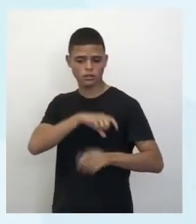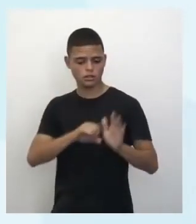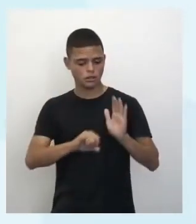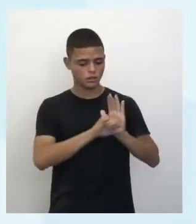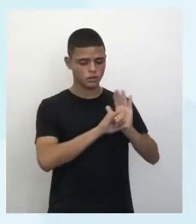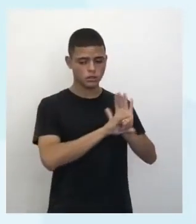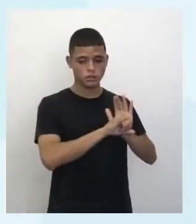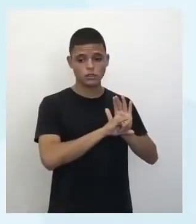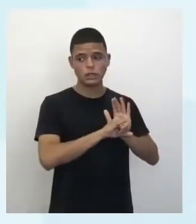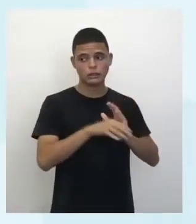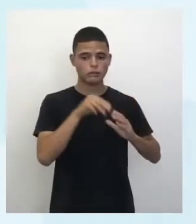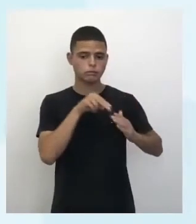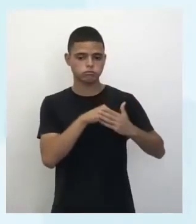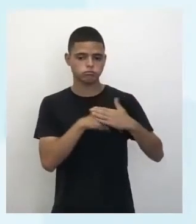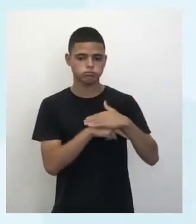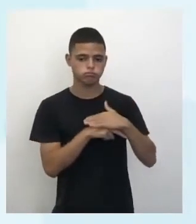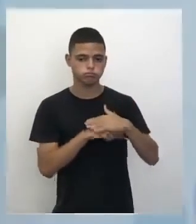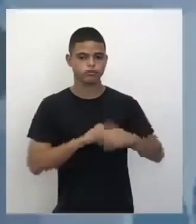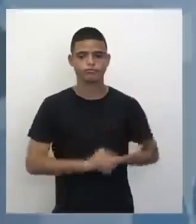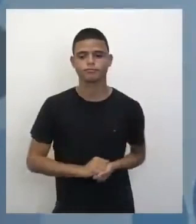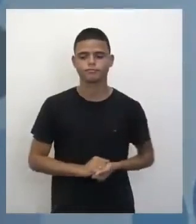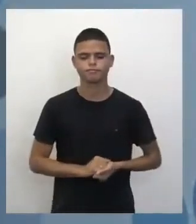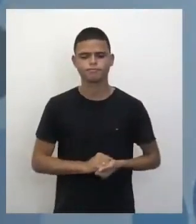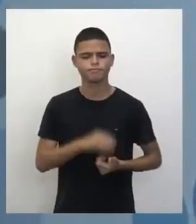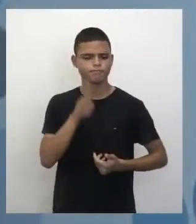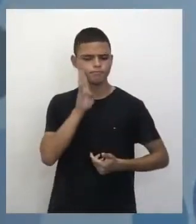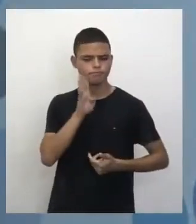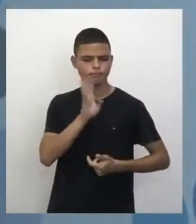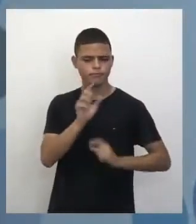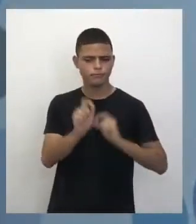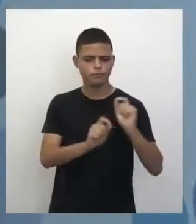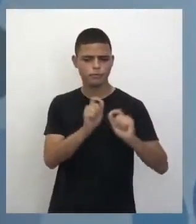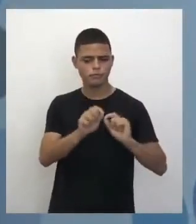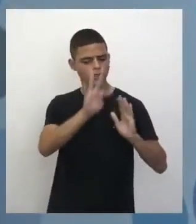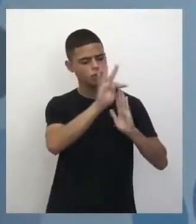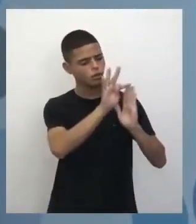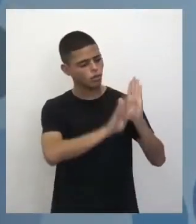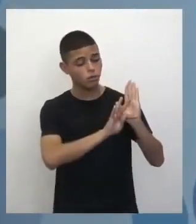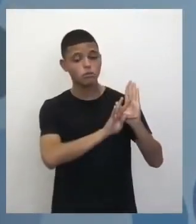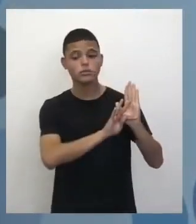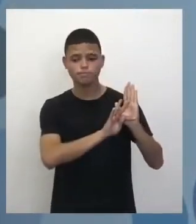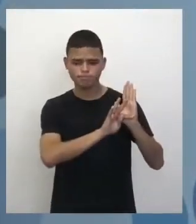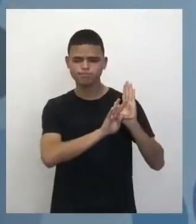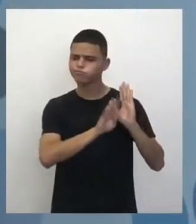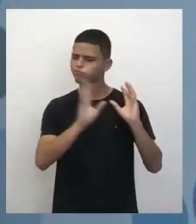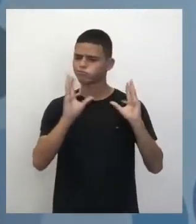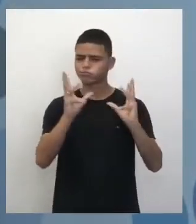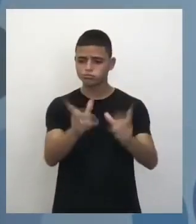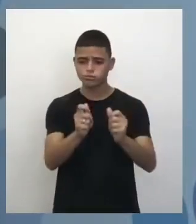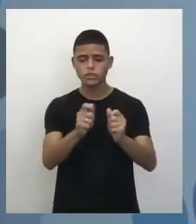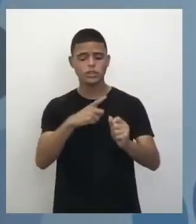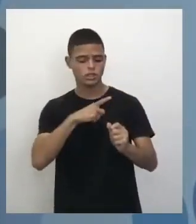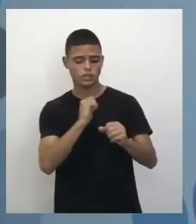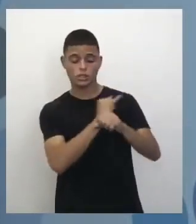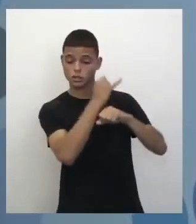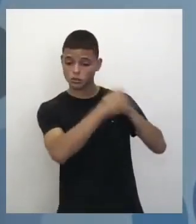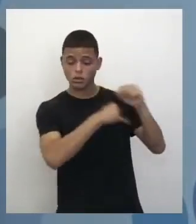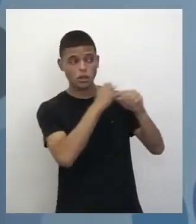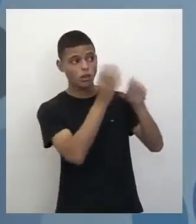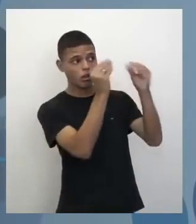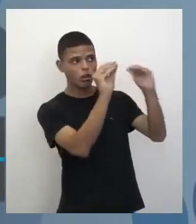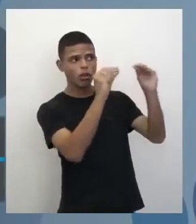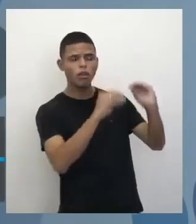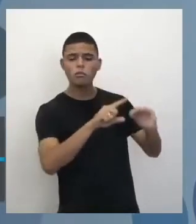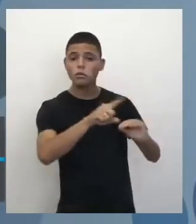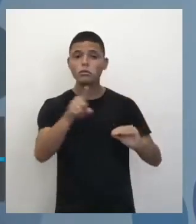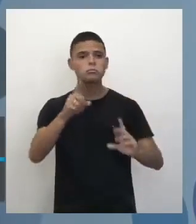em sigilo. Bacana que o texto é totalmente o texto que está no site, né? Este questionário